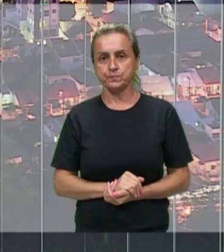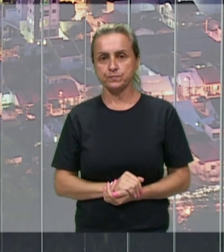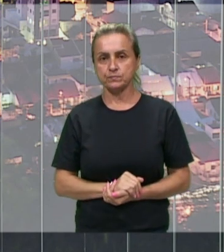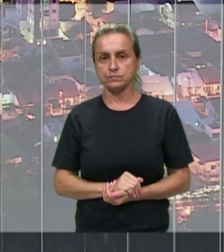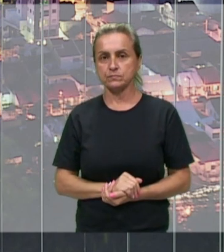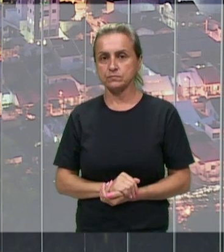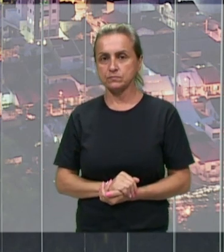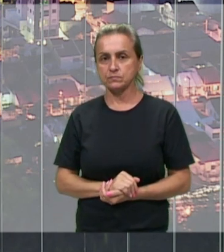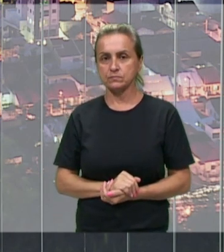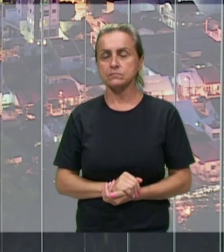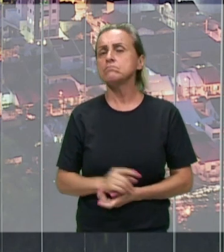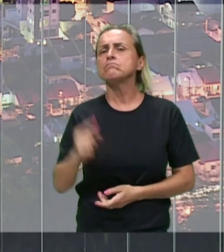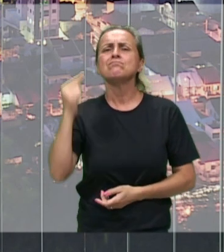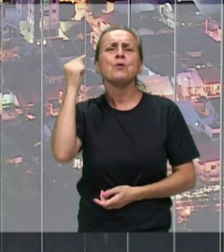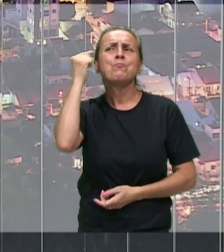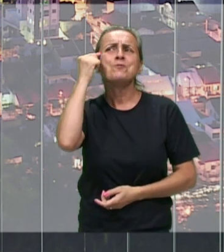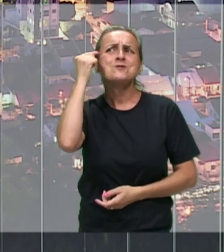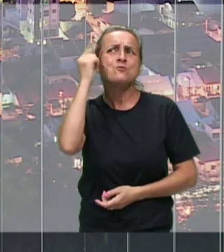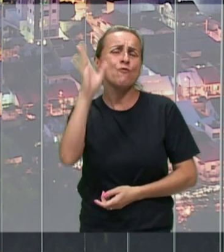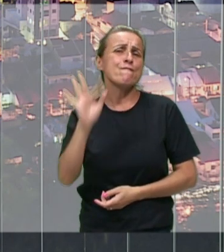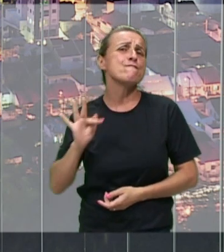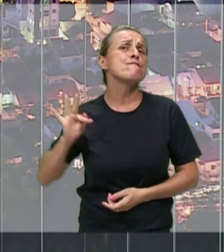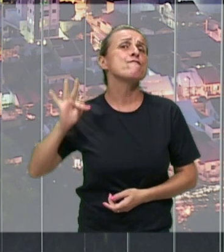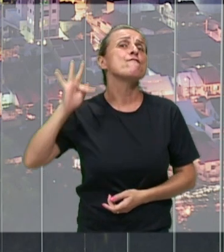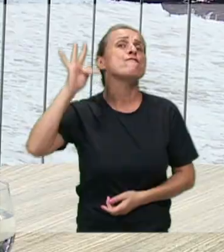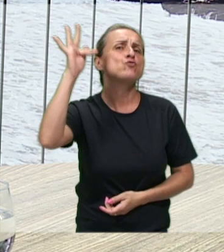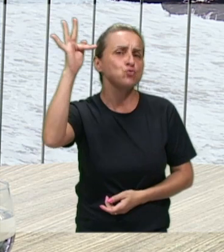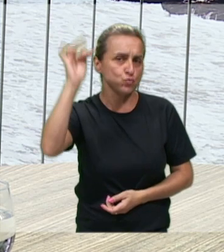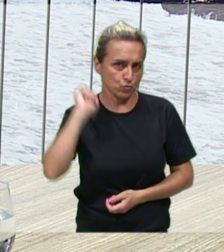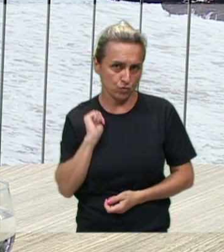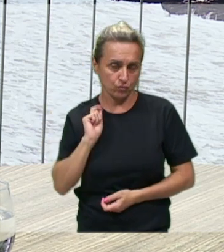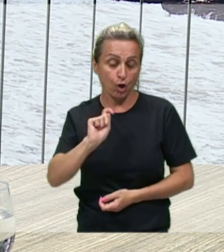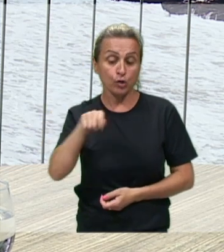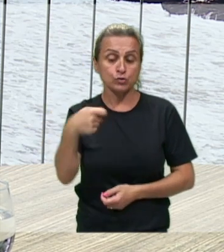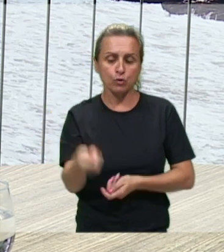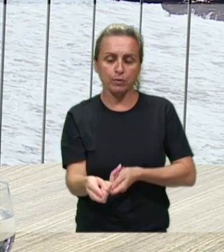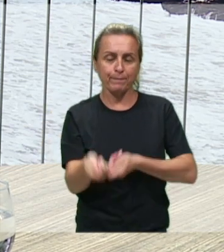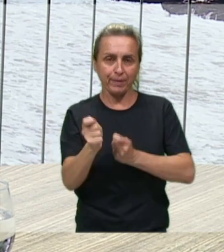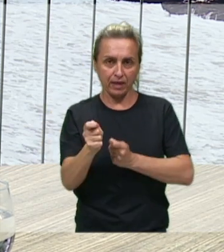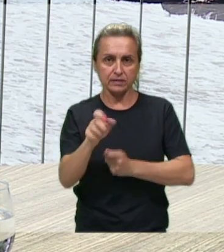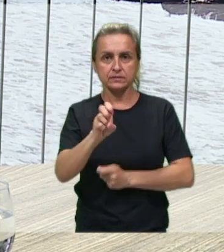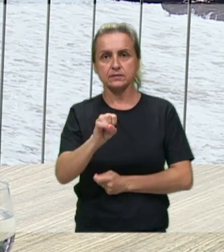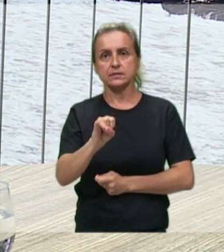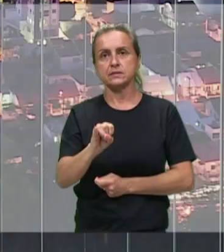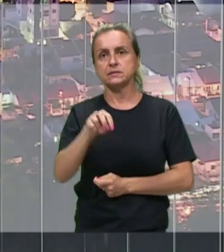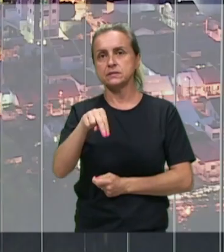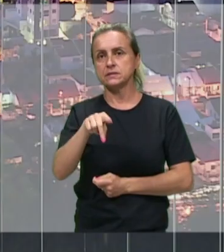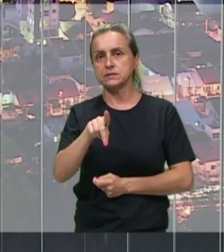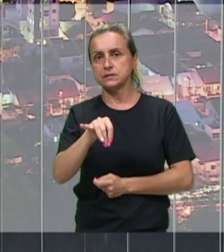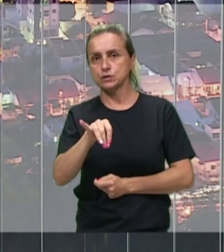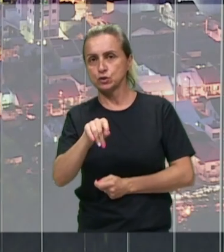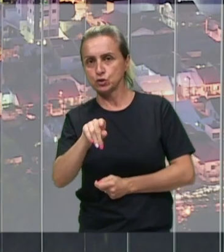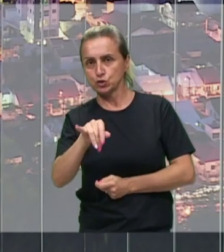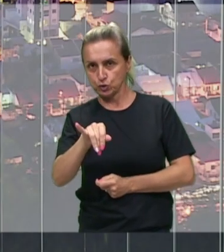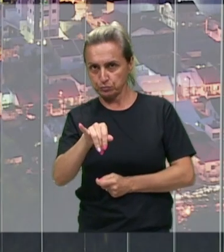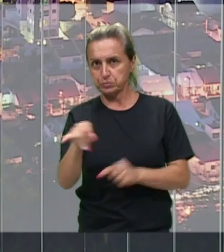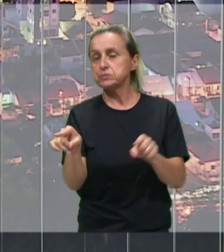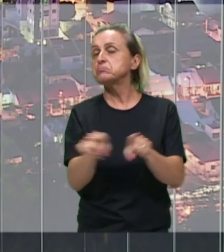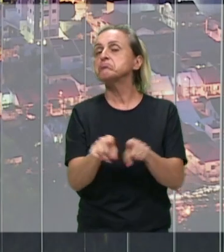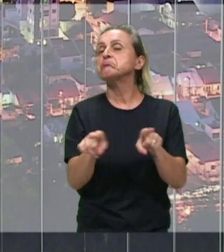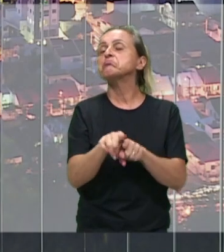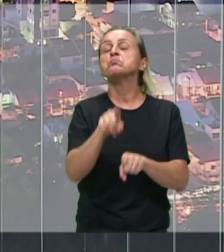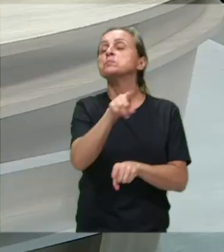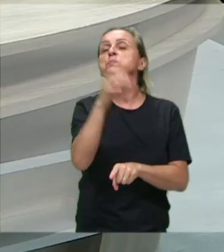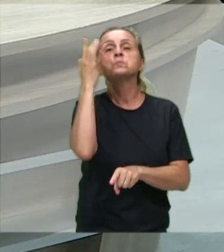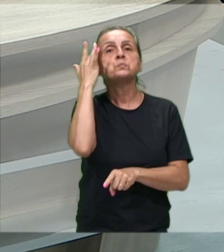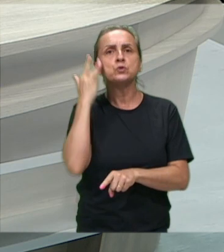pensando em termos de futuro para a pesca, em termos de futuro para o Sindip. O Sindip passou já tem mais